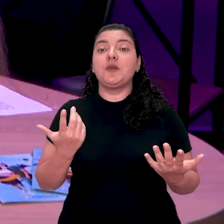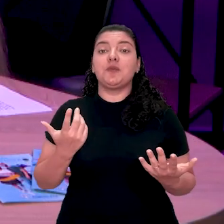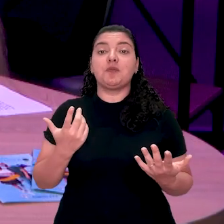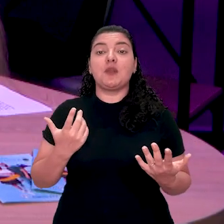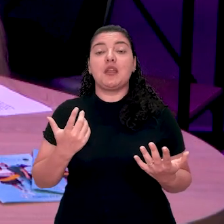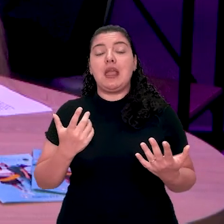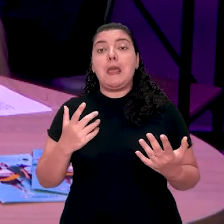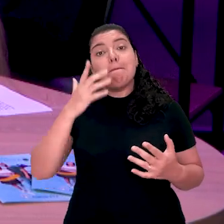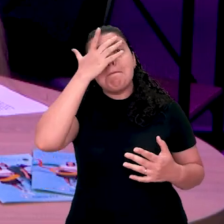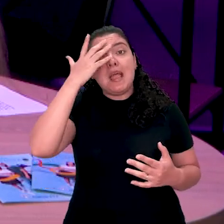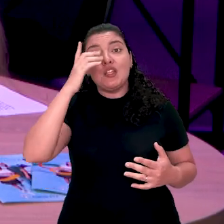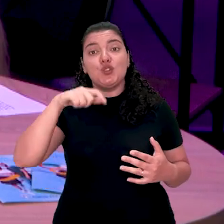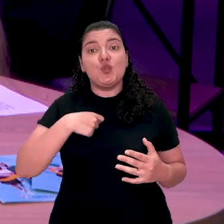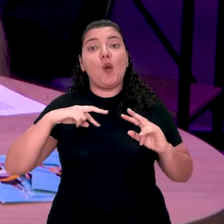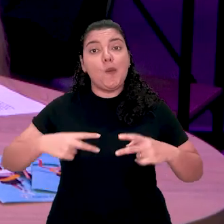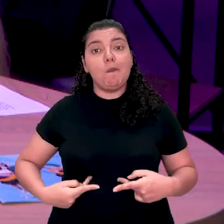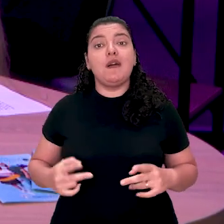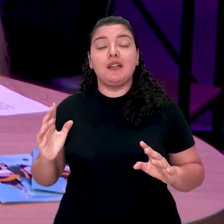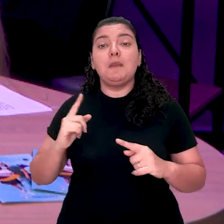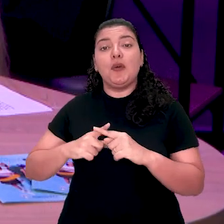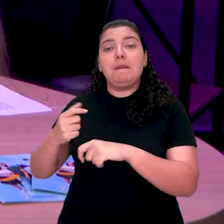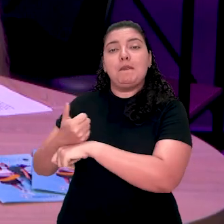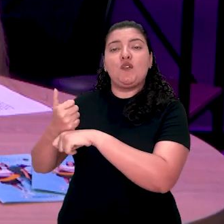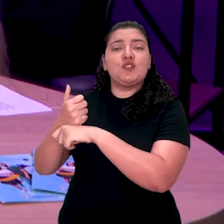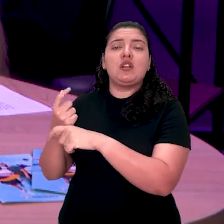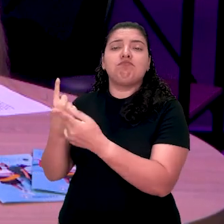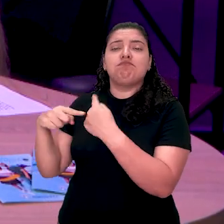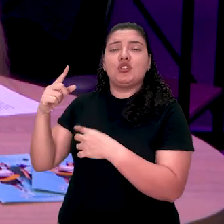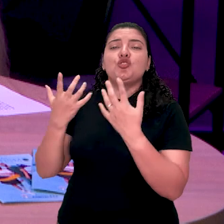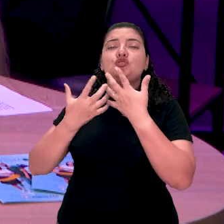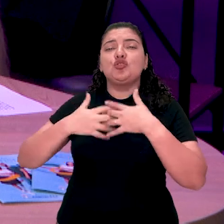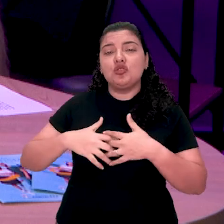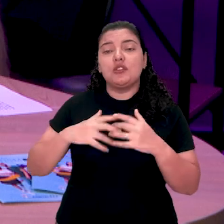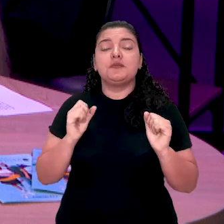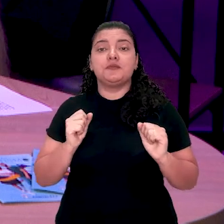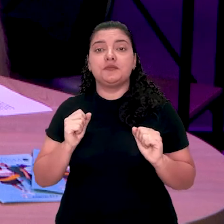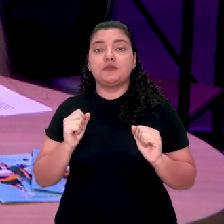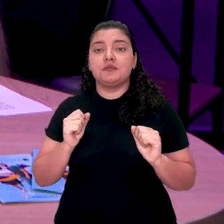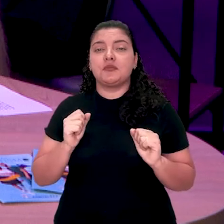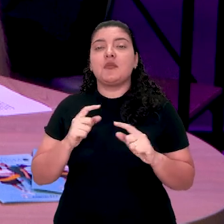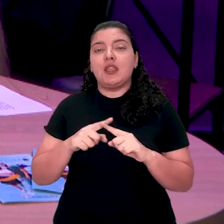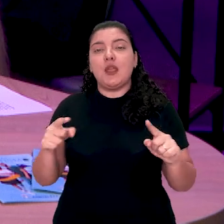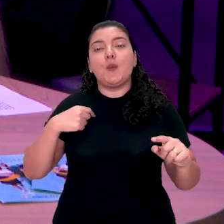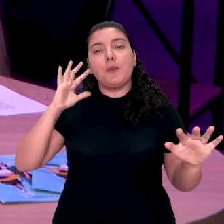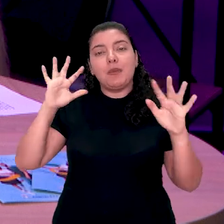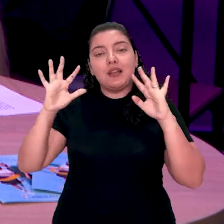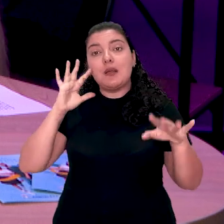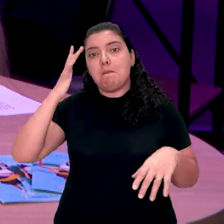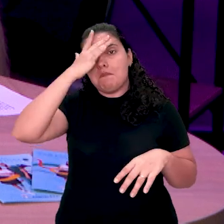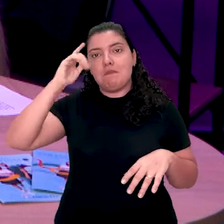enquanto profissional, porque eu acho que o resultado que junta, né? Porque a gente é um ser integral. Mas eu penso que